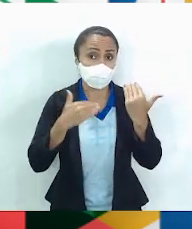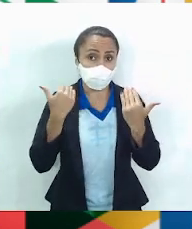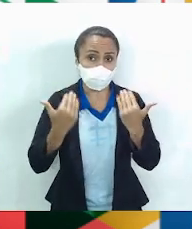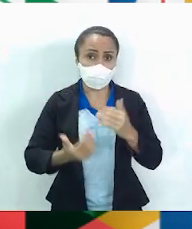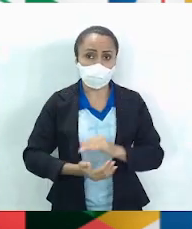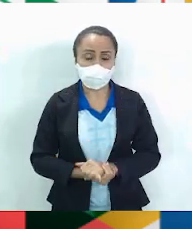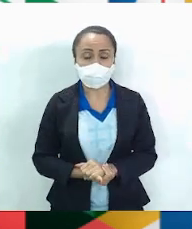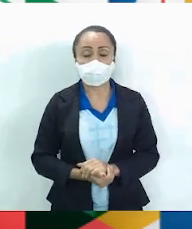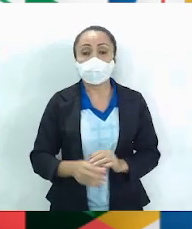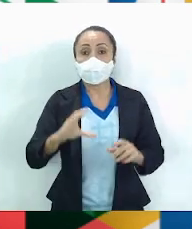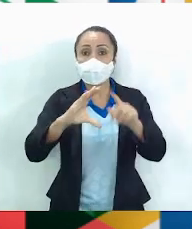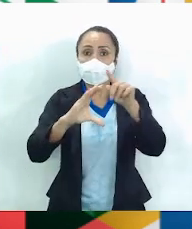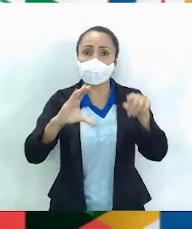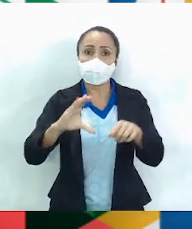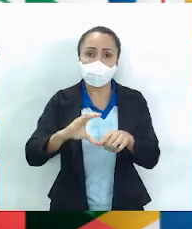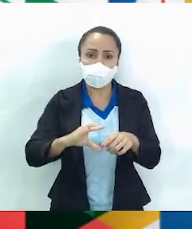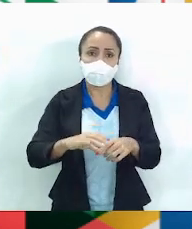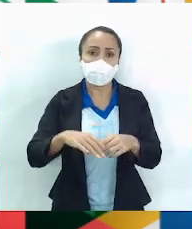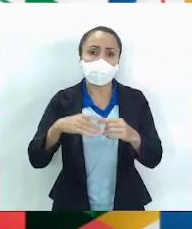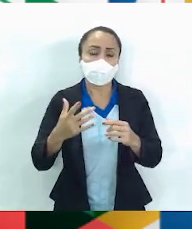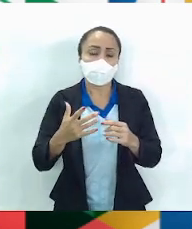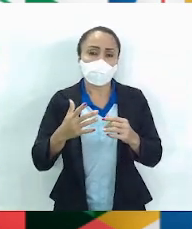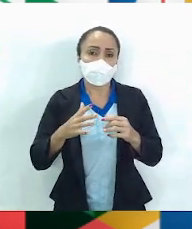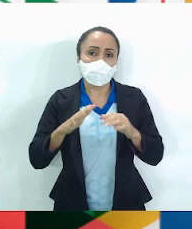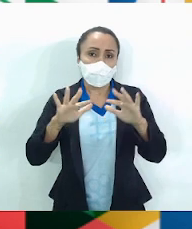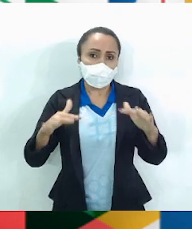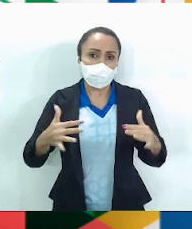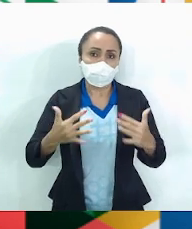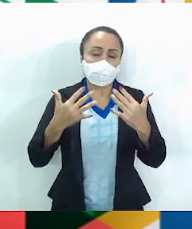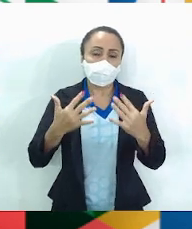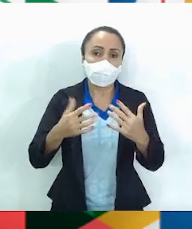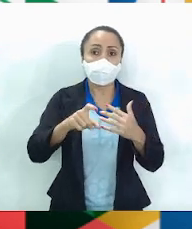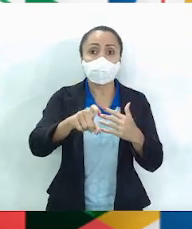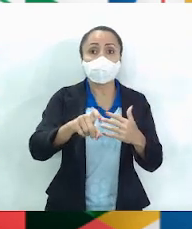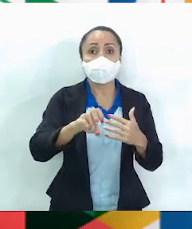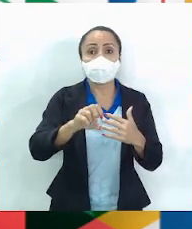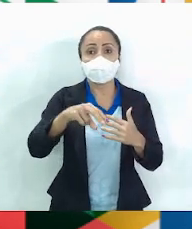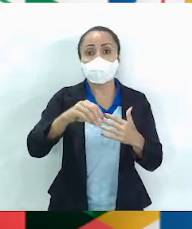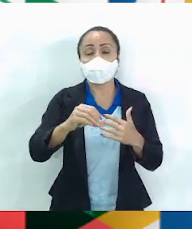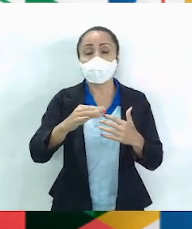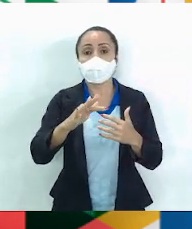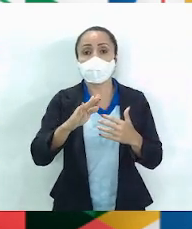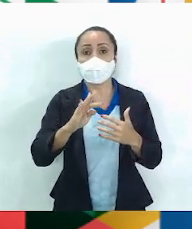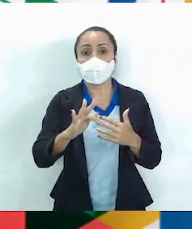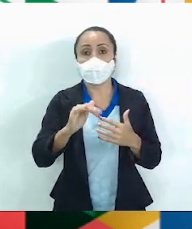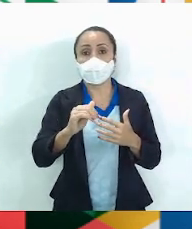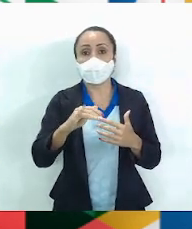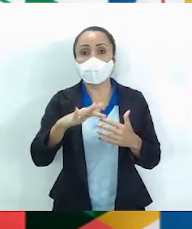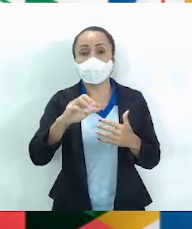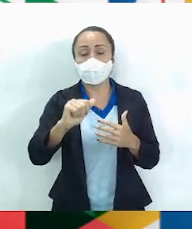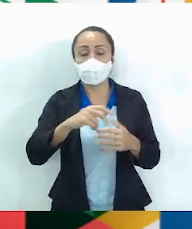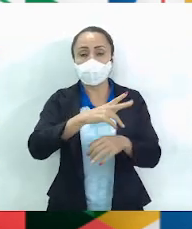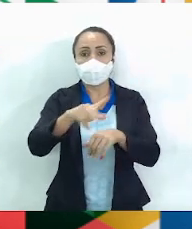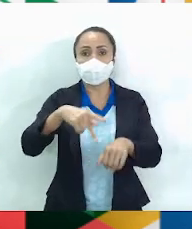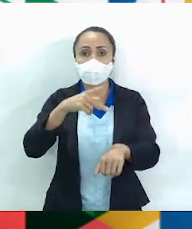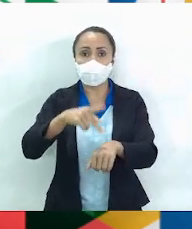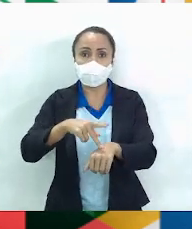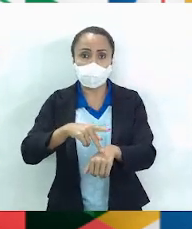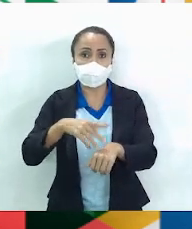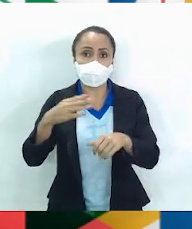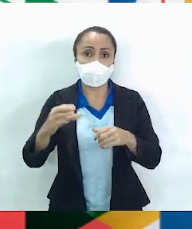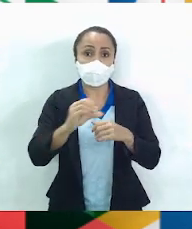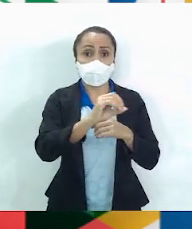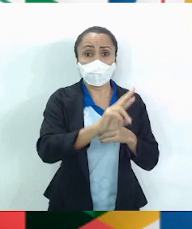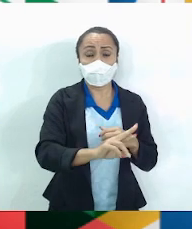causadas. C. Atenuaram o xenofobismo e a tensão política entre os países do Oriente e